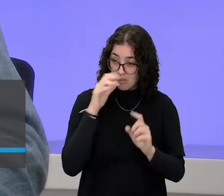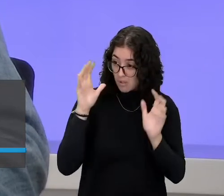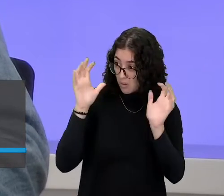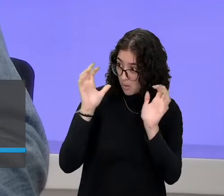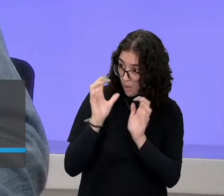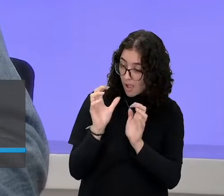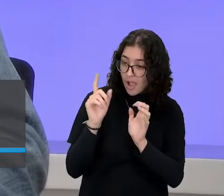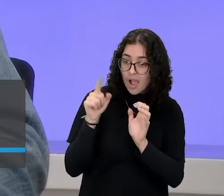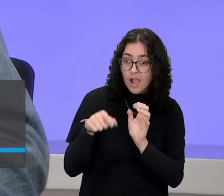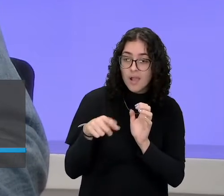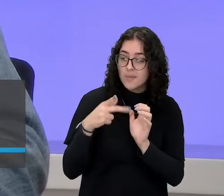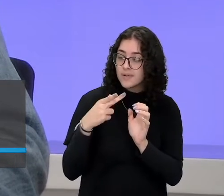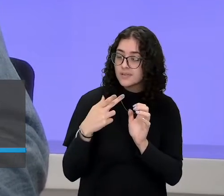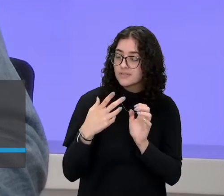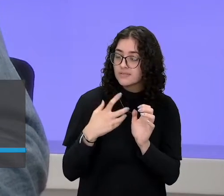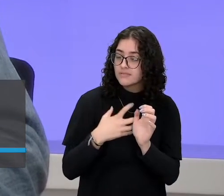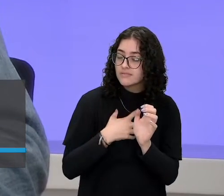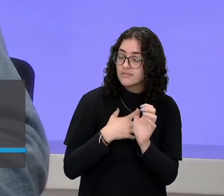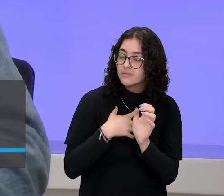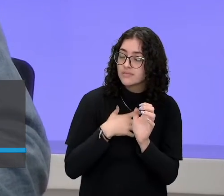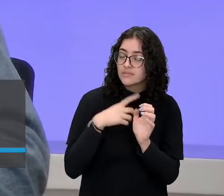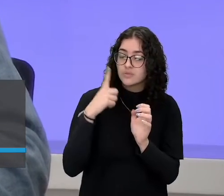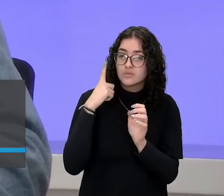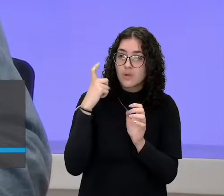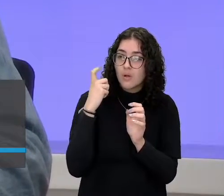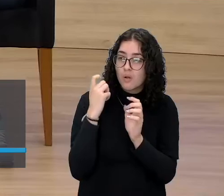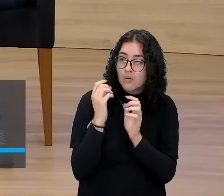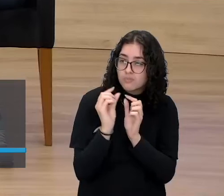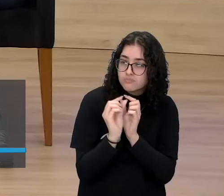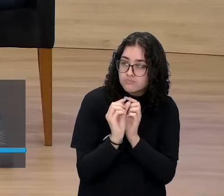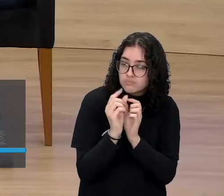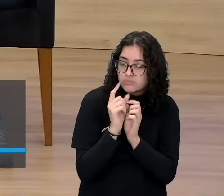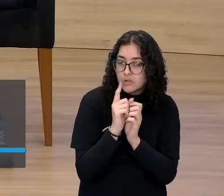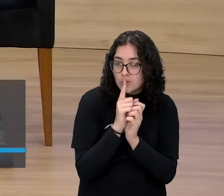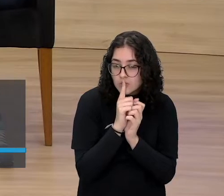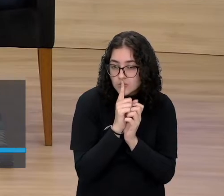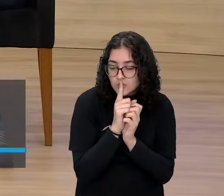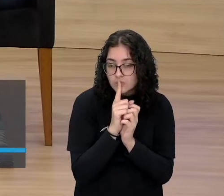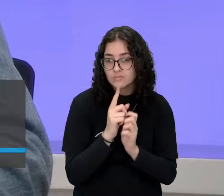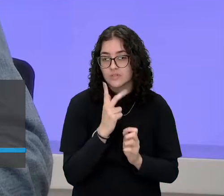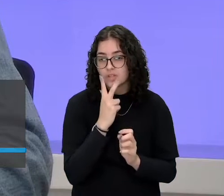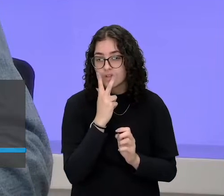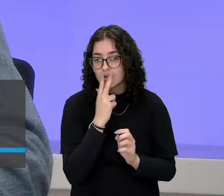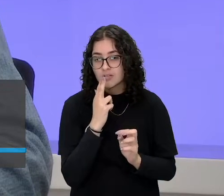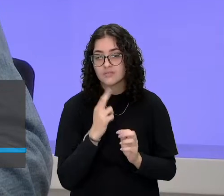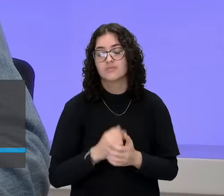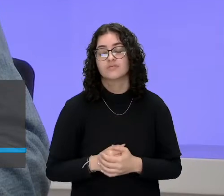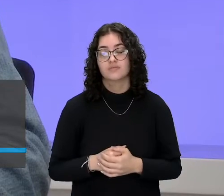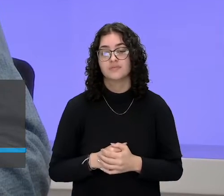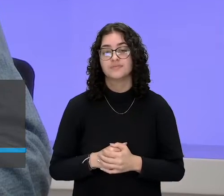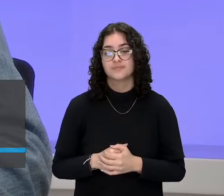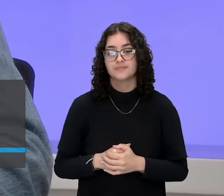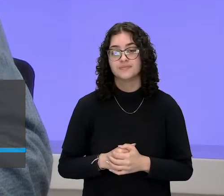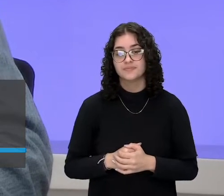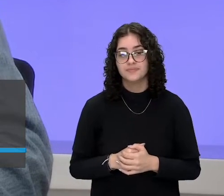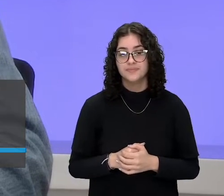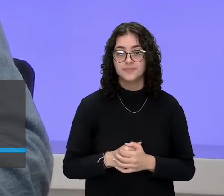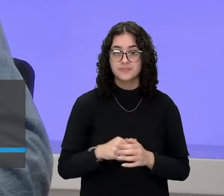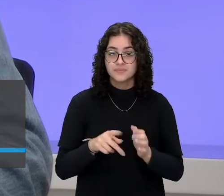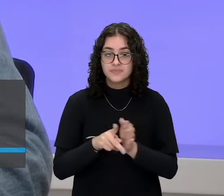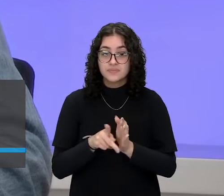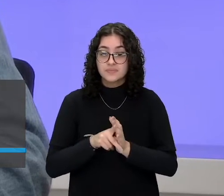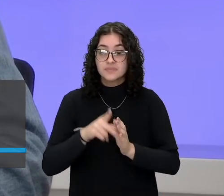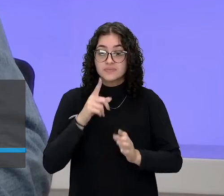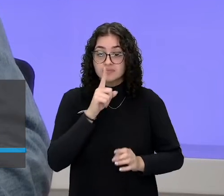é o local onde eles se sentem... E menos som, né? Ali eu acho que eles devem ter um ambiente melhor para eles, até em questão de silêncio, né? Alguma